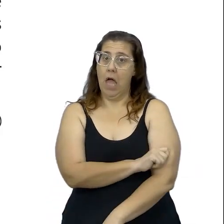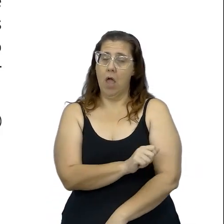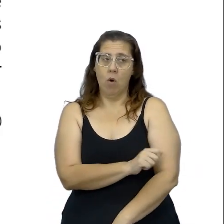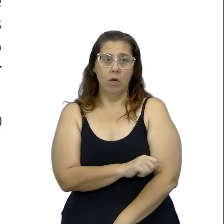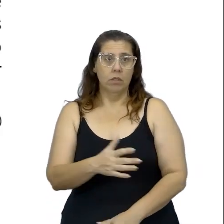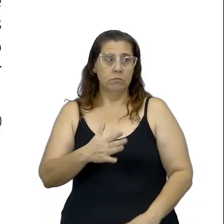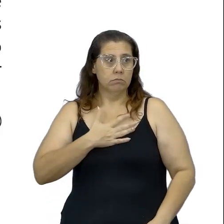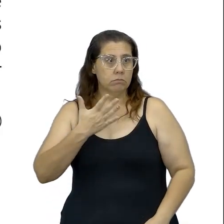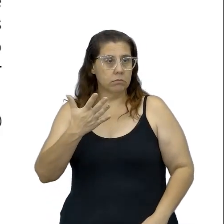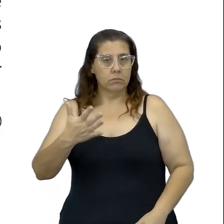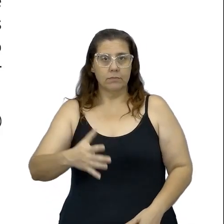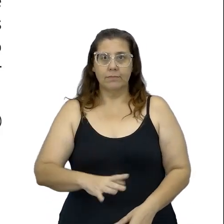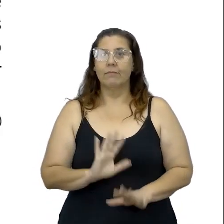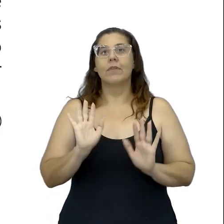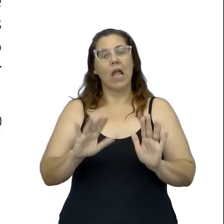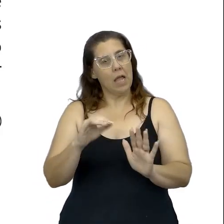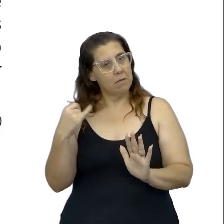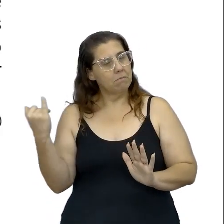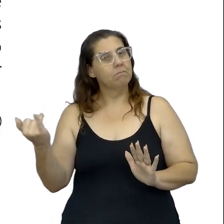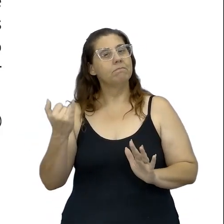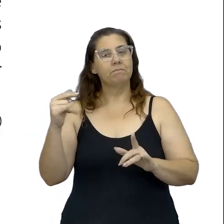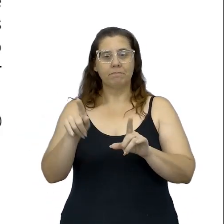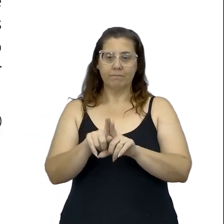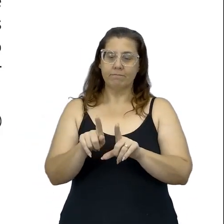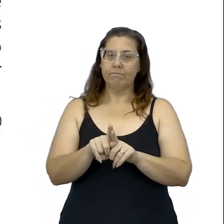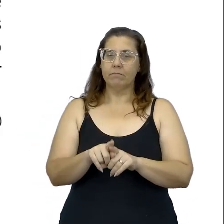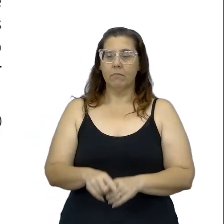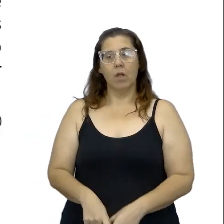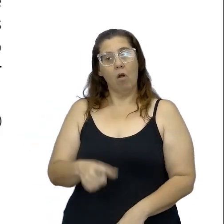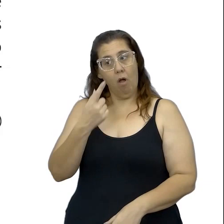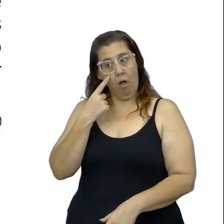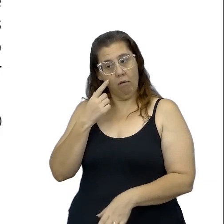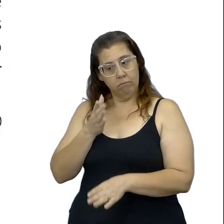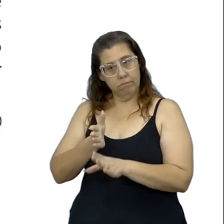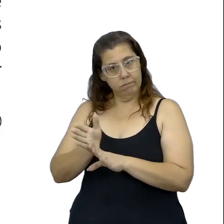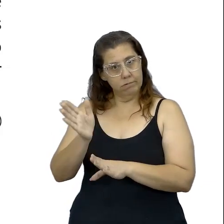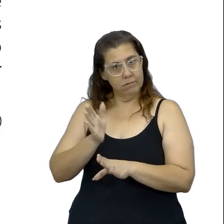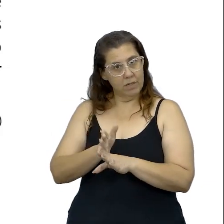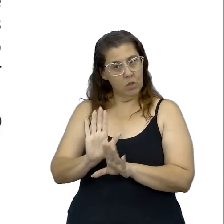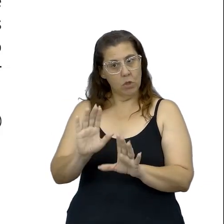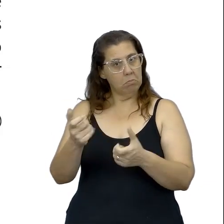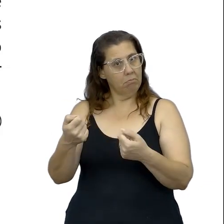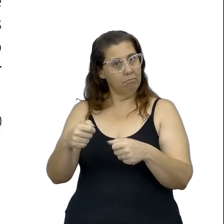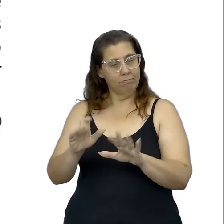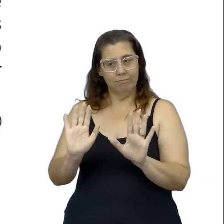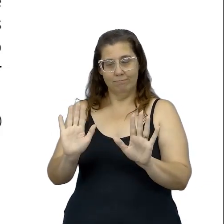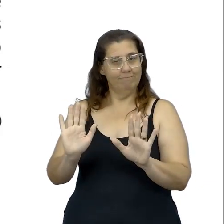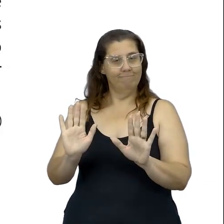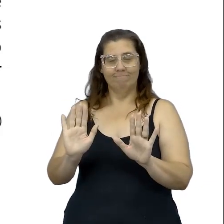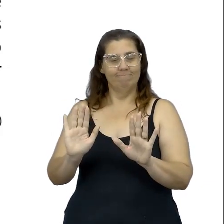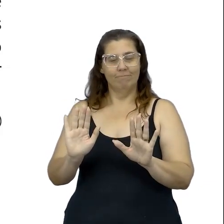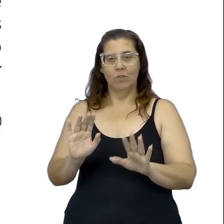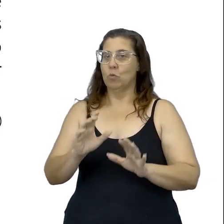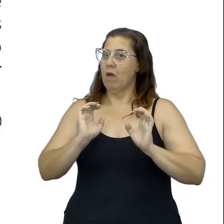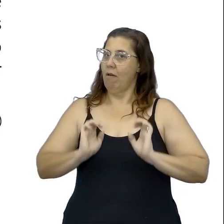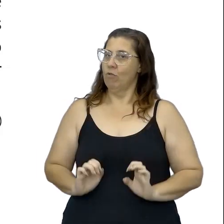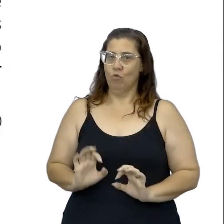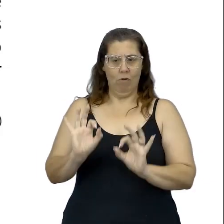é muito importante também alertá-los, né, isso não é necessário, não é suficiente, não é